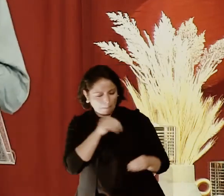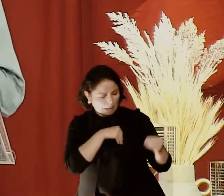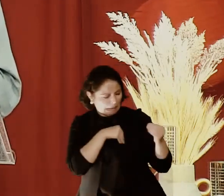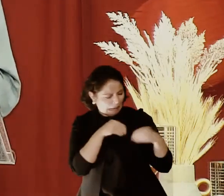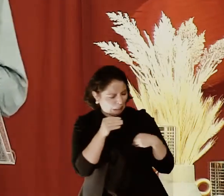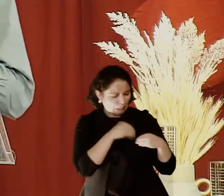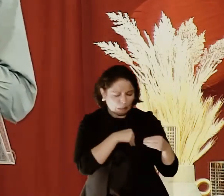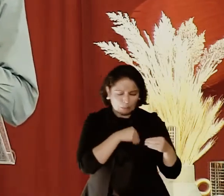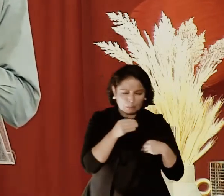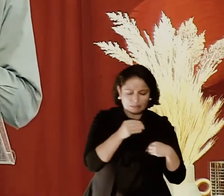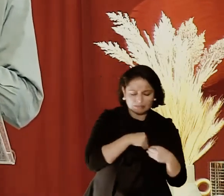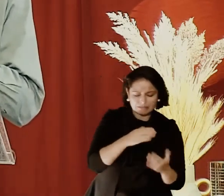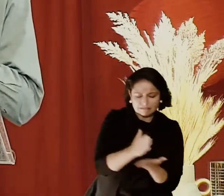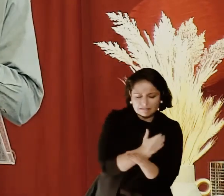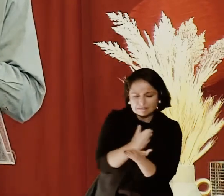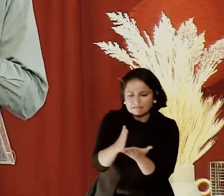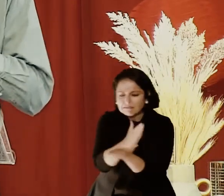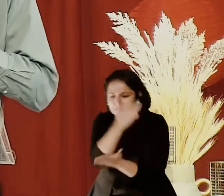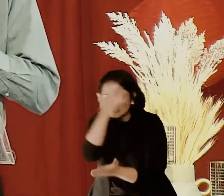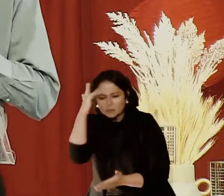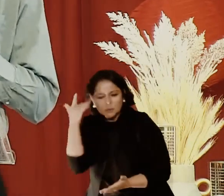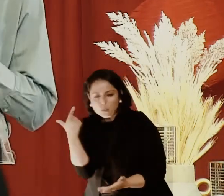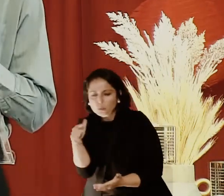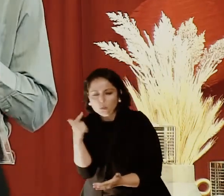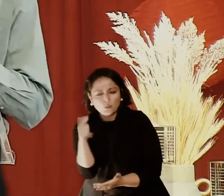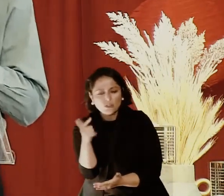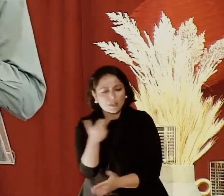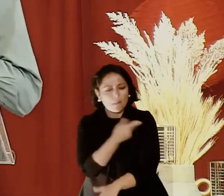pecadoras, pessoas impuras.